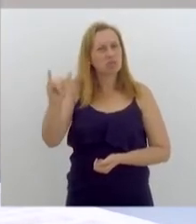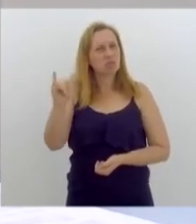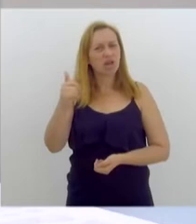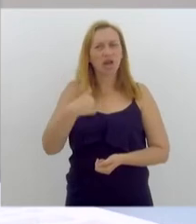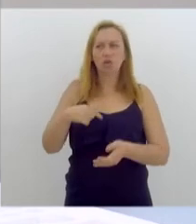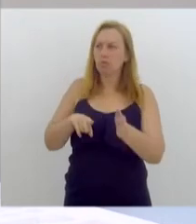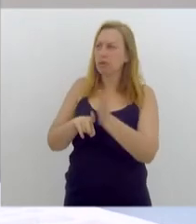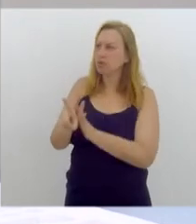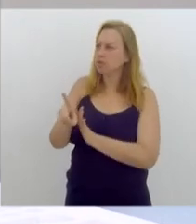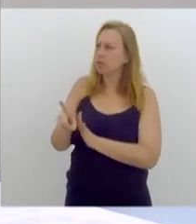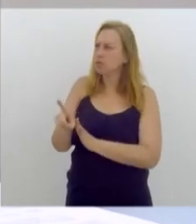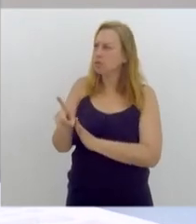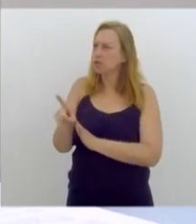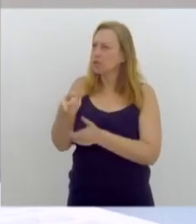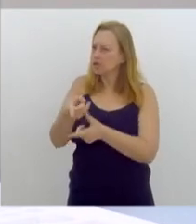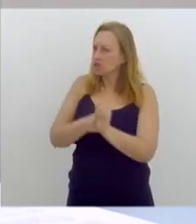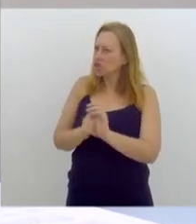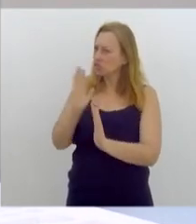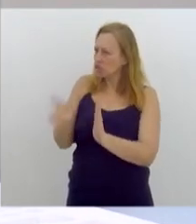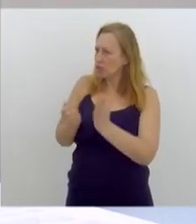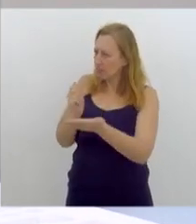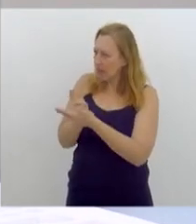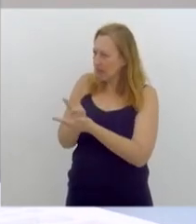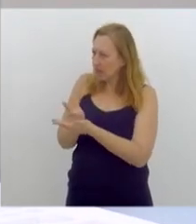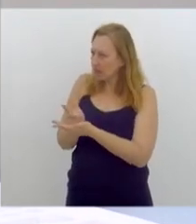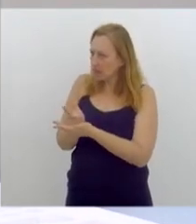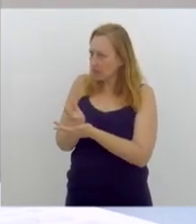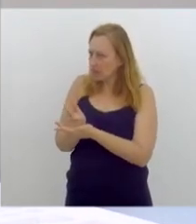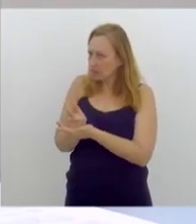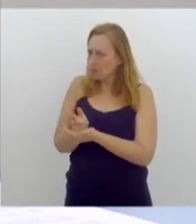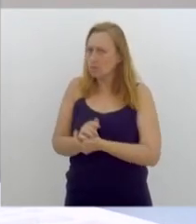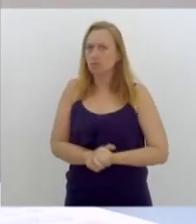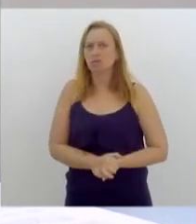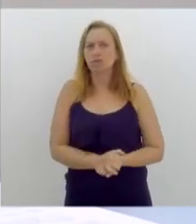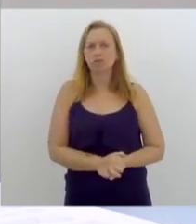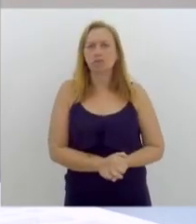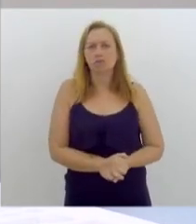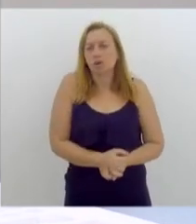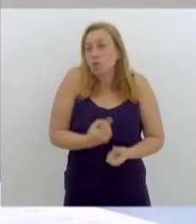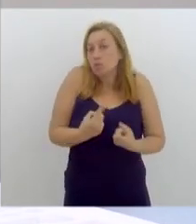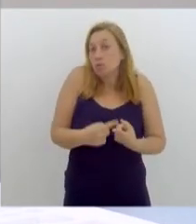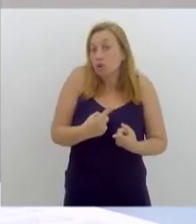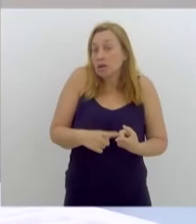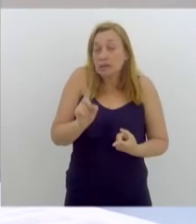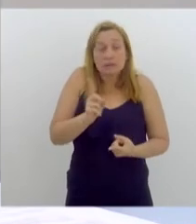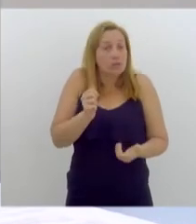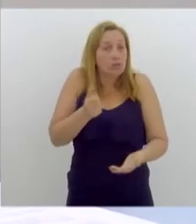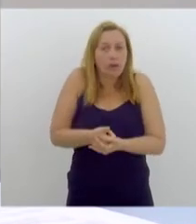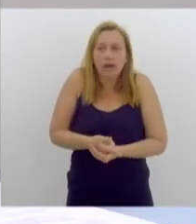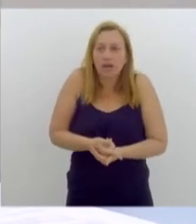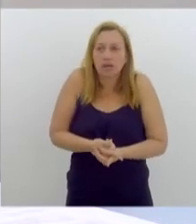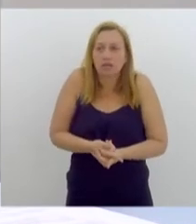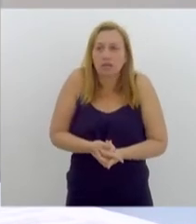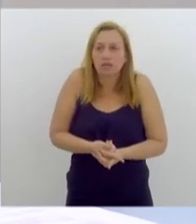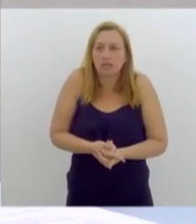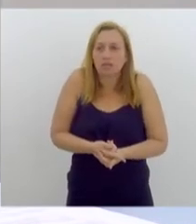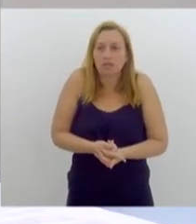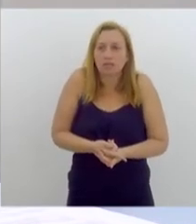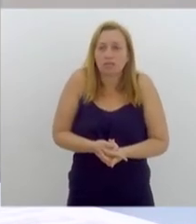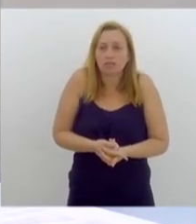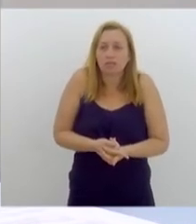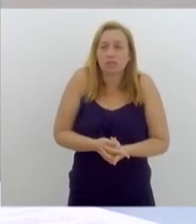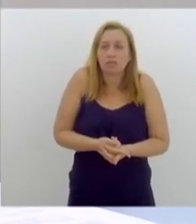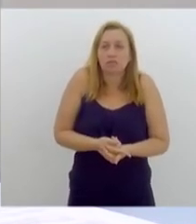eu pergunto essa dívida já foi paga porque se não foi paga mereceria